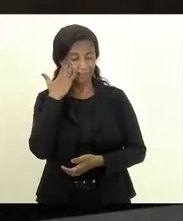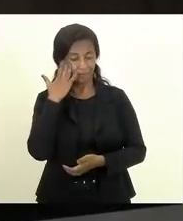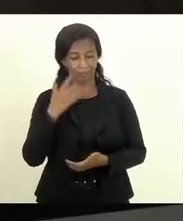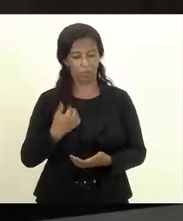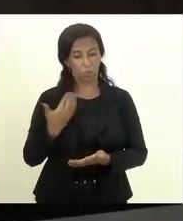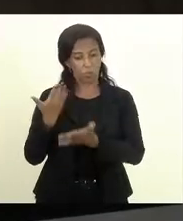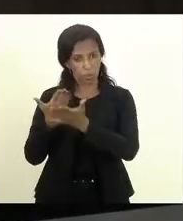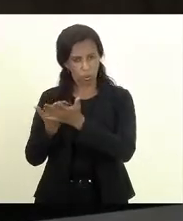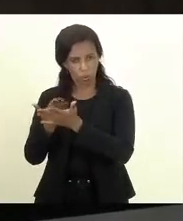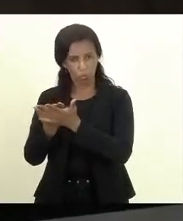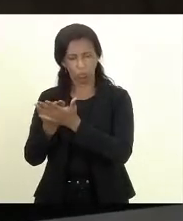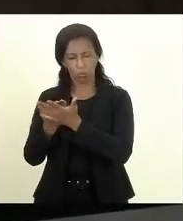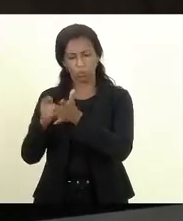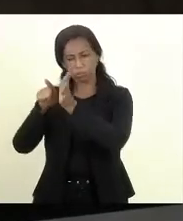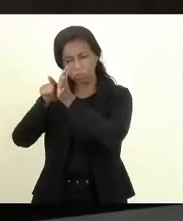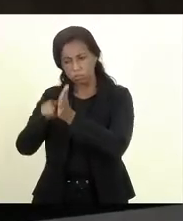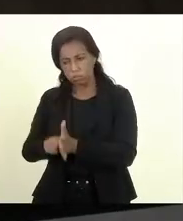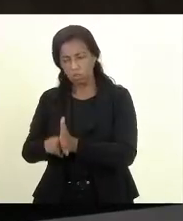que fizemos,